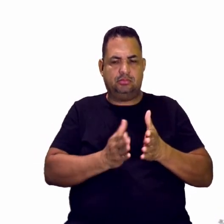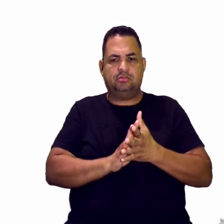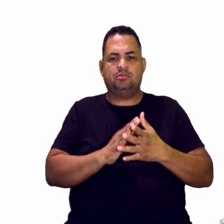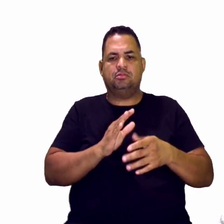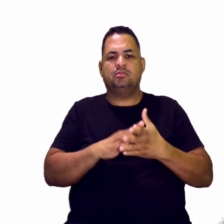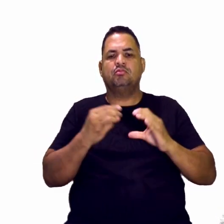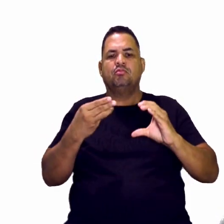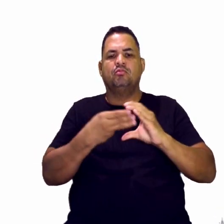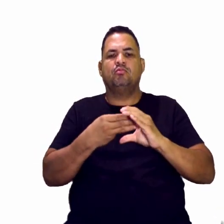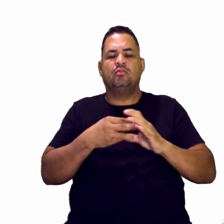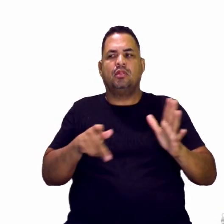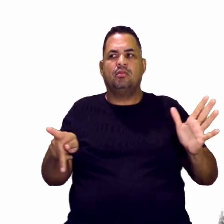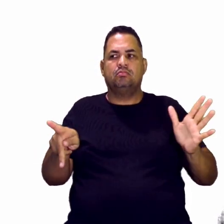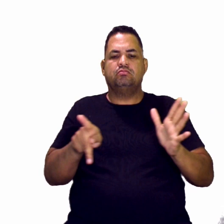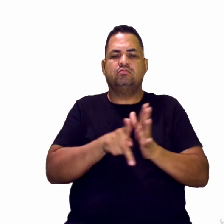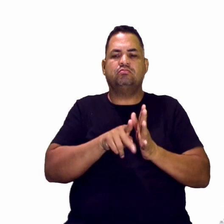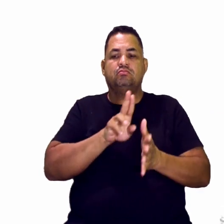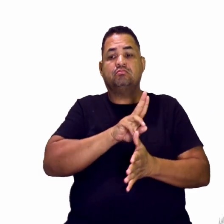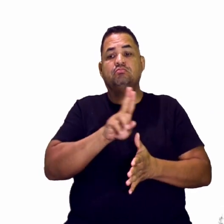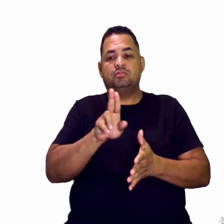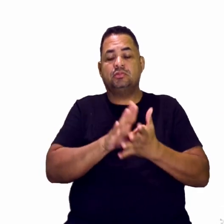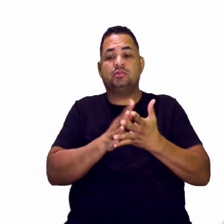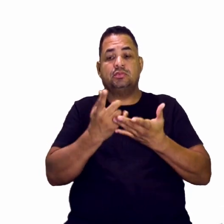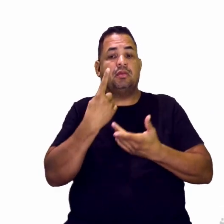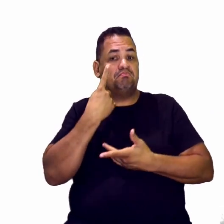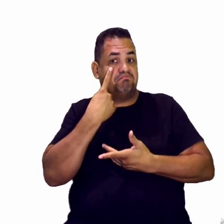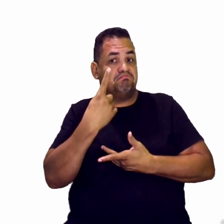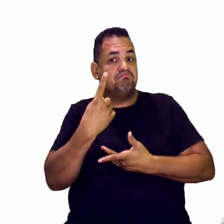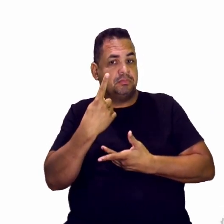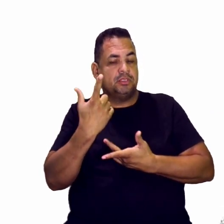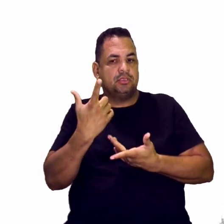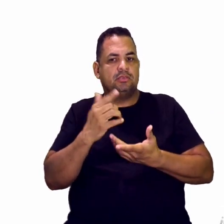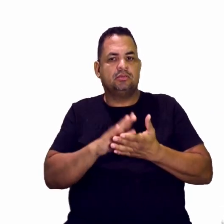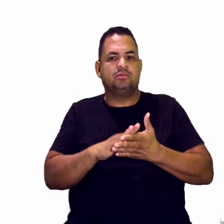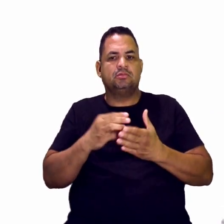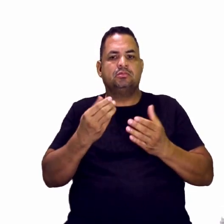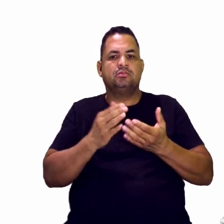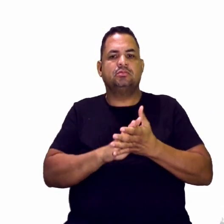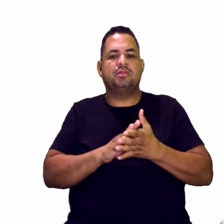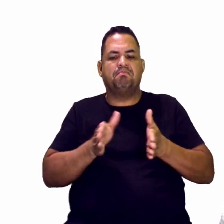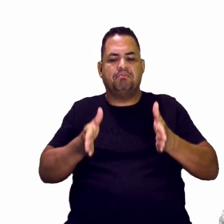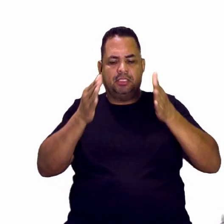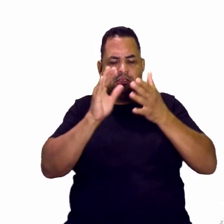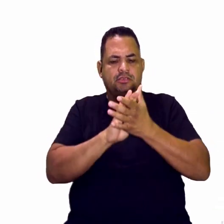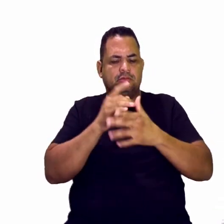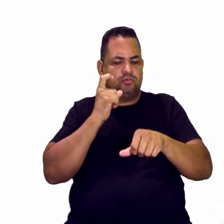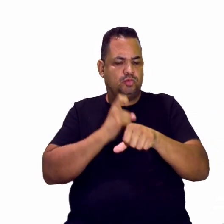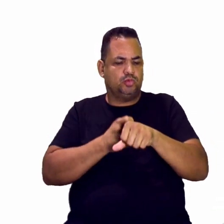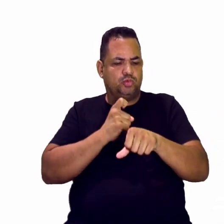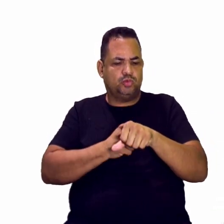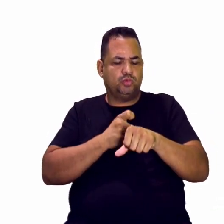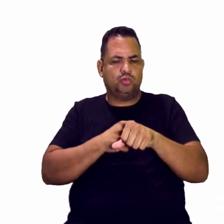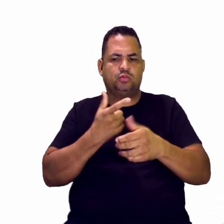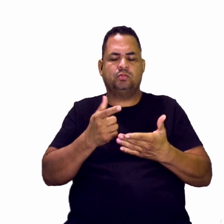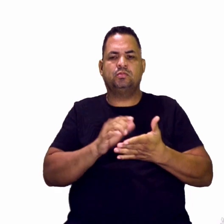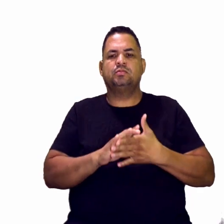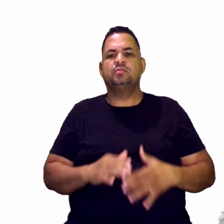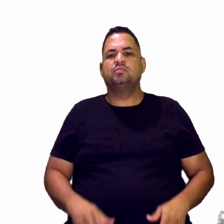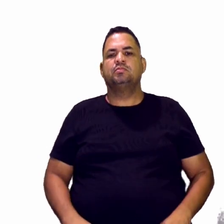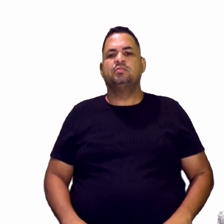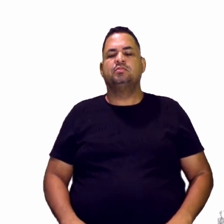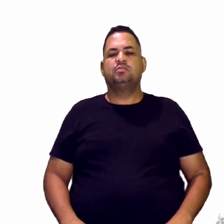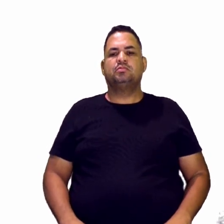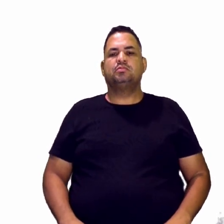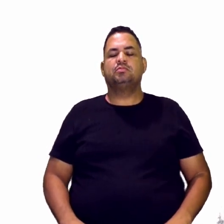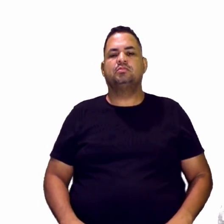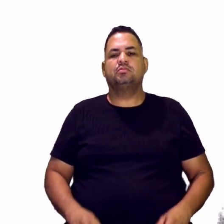O próprio nome já te leva a crer que a parede ela é algo mais sólido, mais rígido, né? E uma membrana é